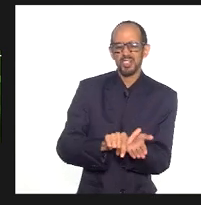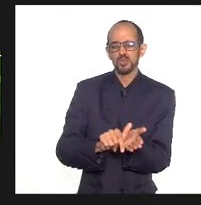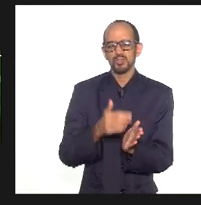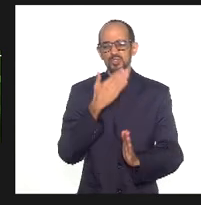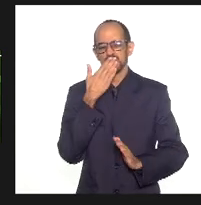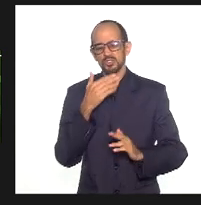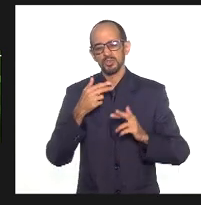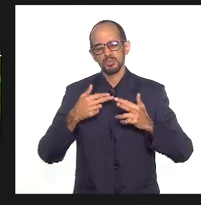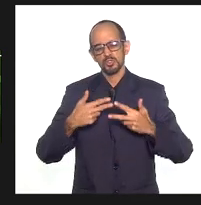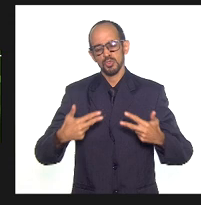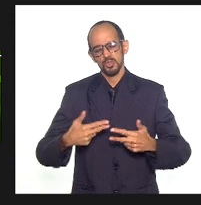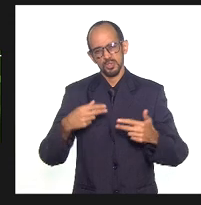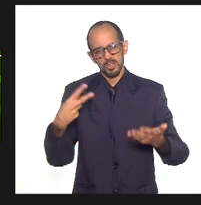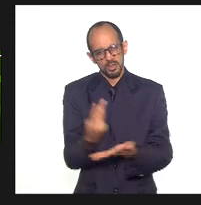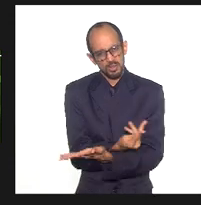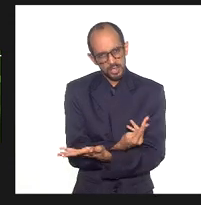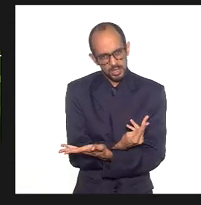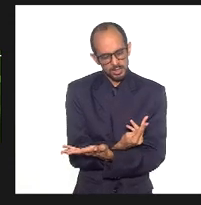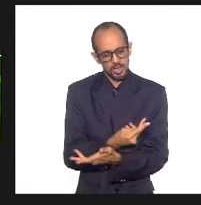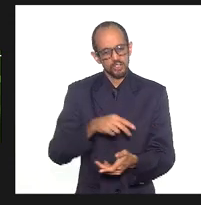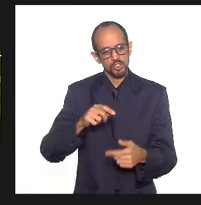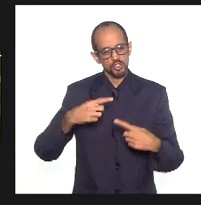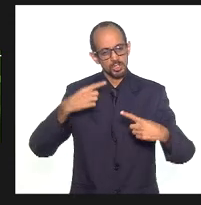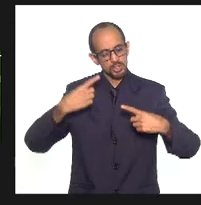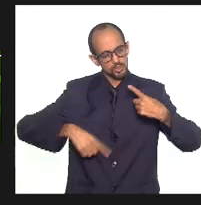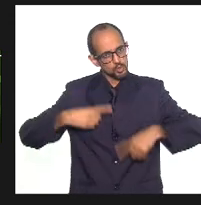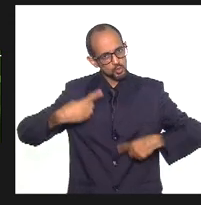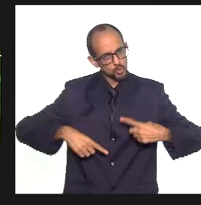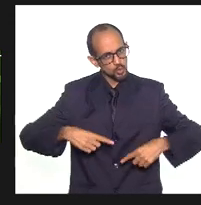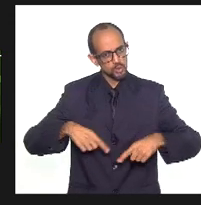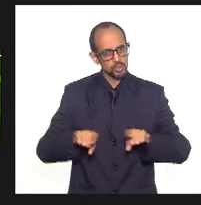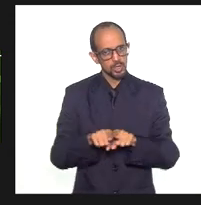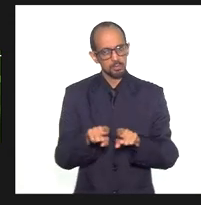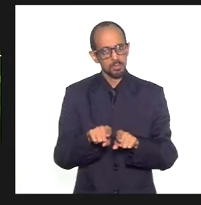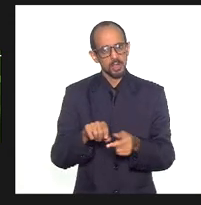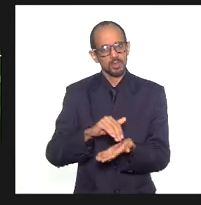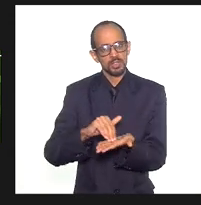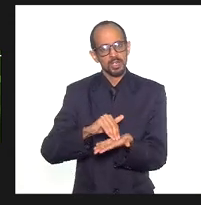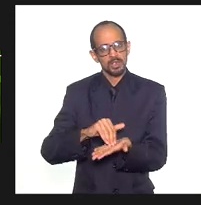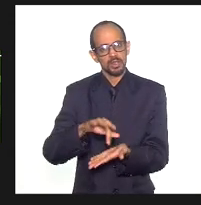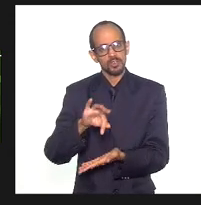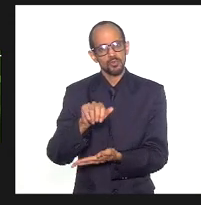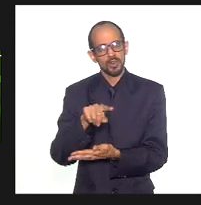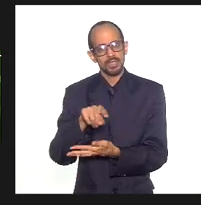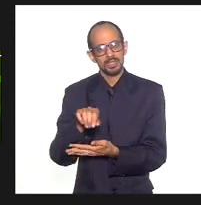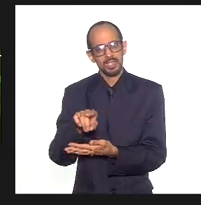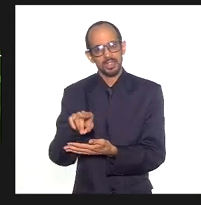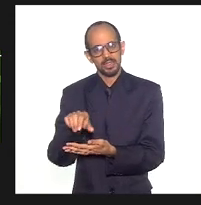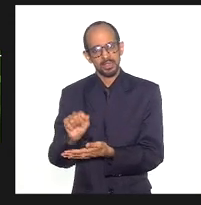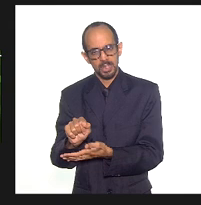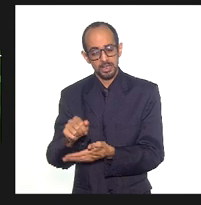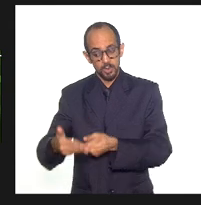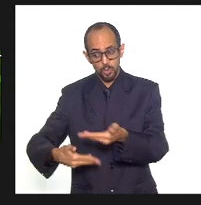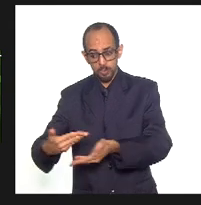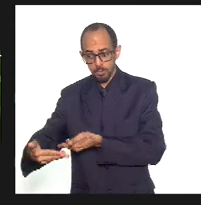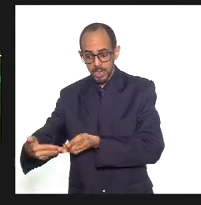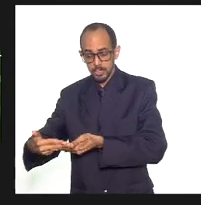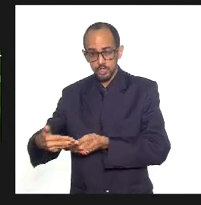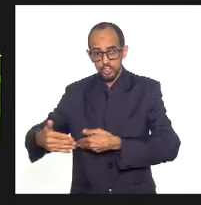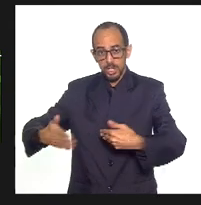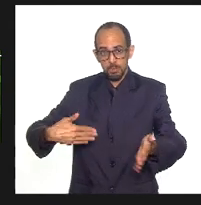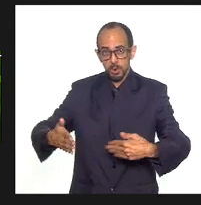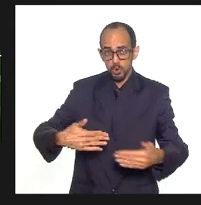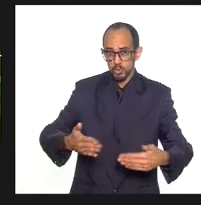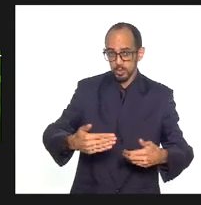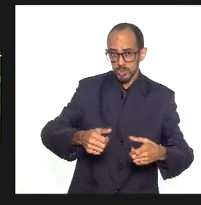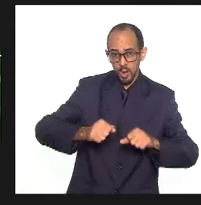discutimos bastante com as equipes da Secretaria de Fazenda, que compartilham, né, infraestrutura de produção e de